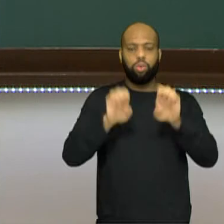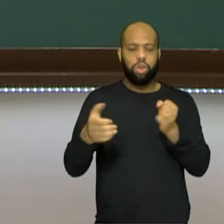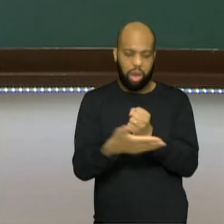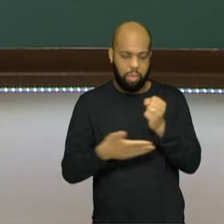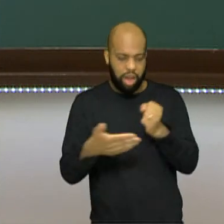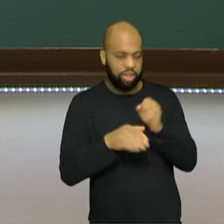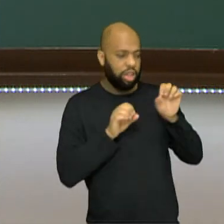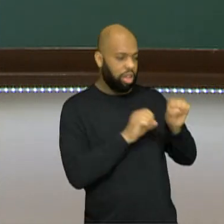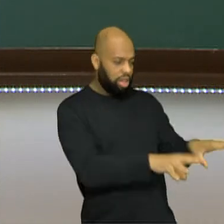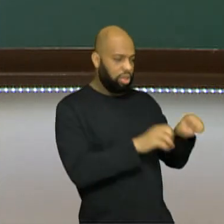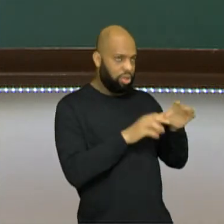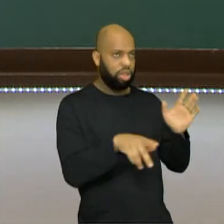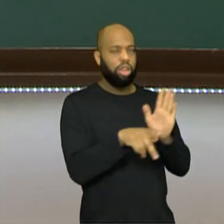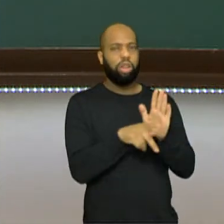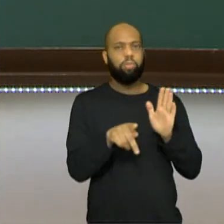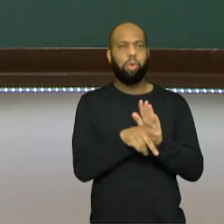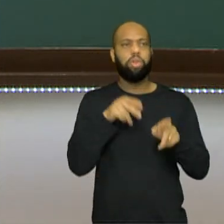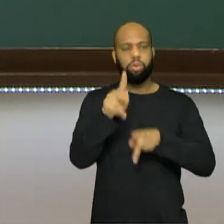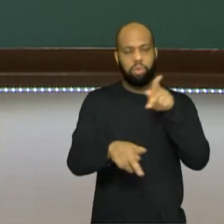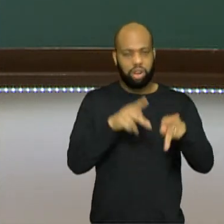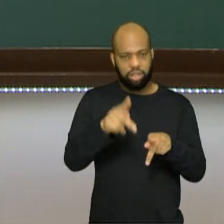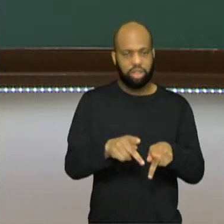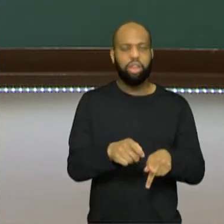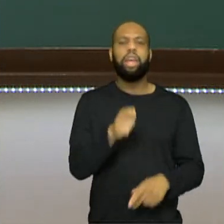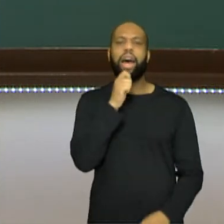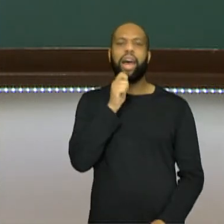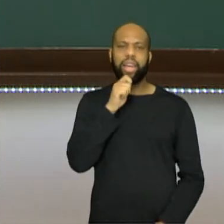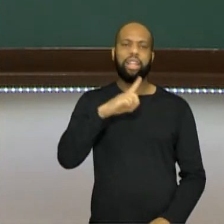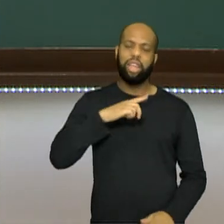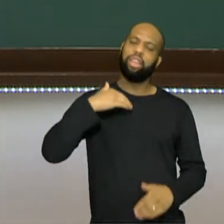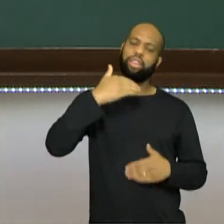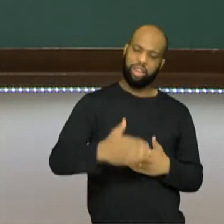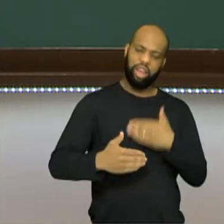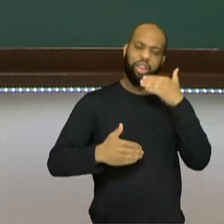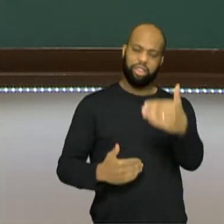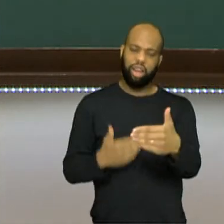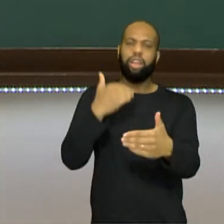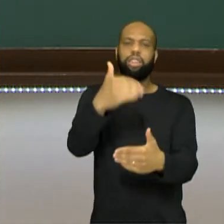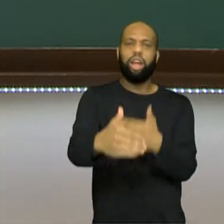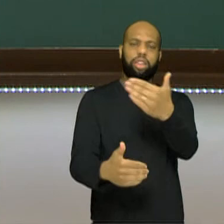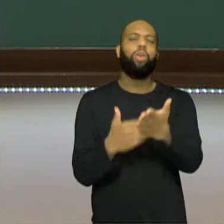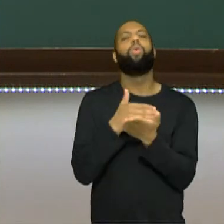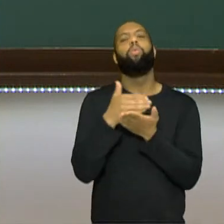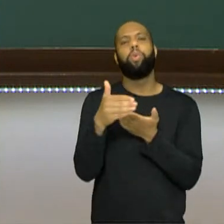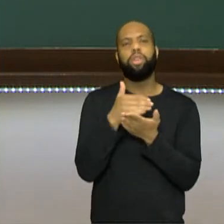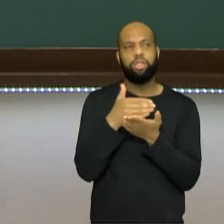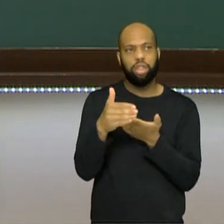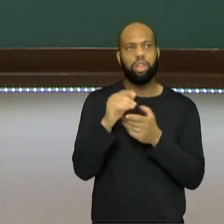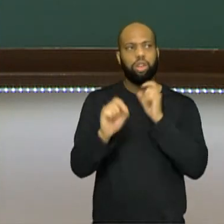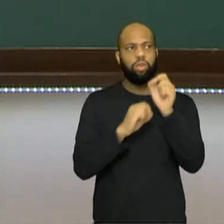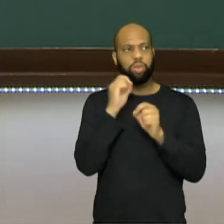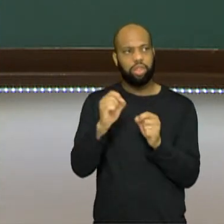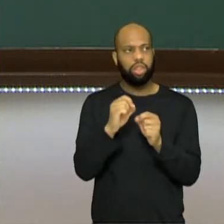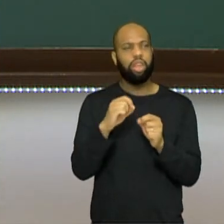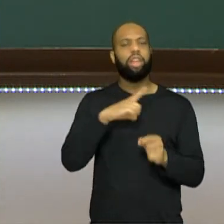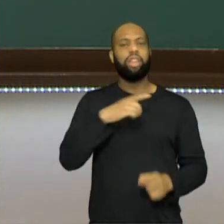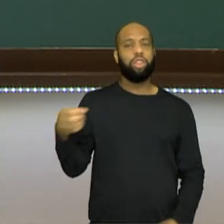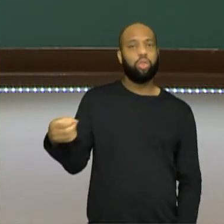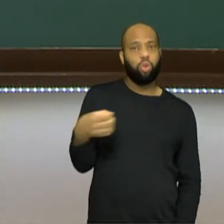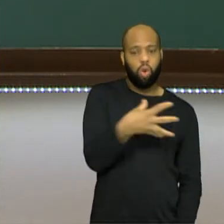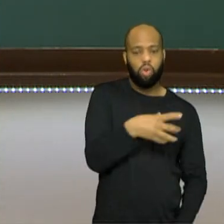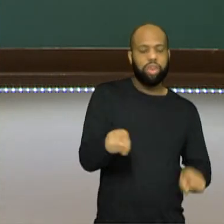educacional da sua população. Então, eles estão ainda engatinhando nesse processo com a entrada de